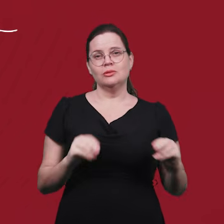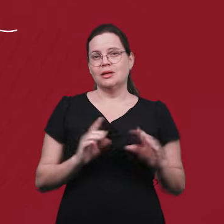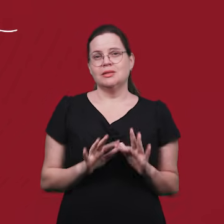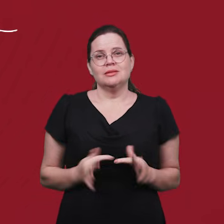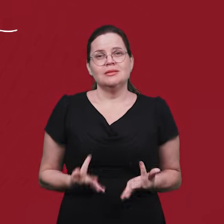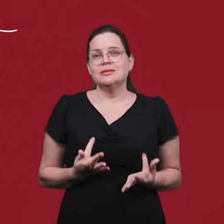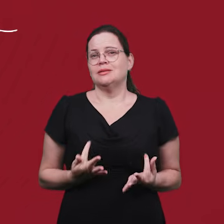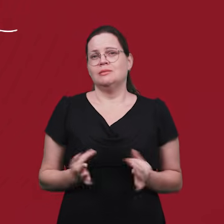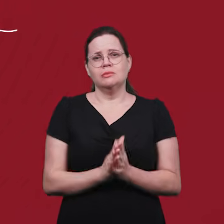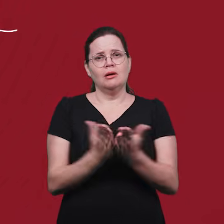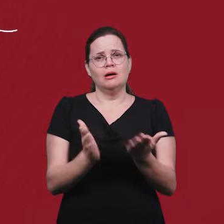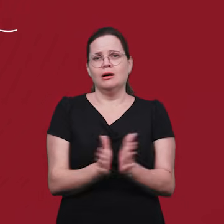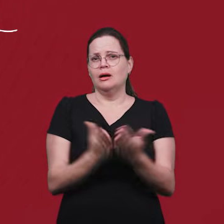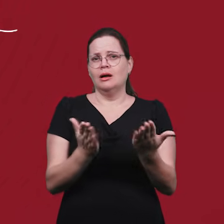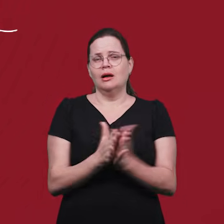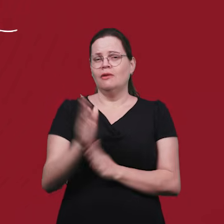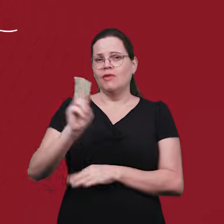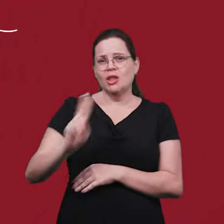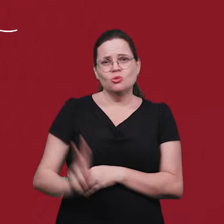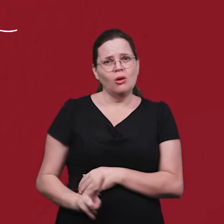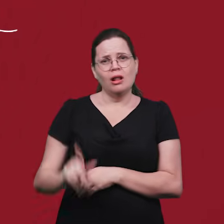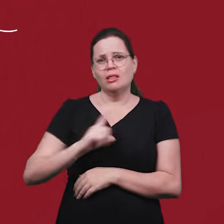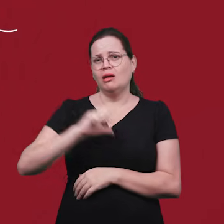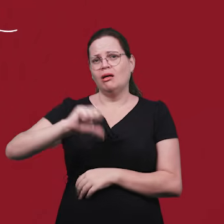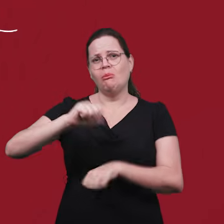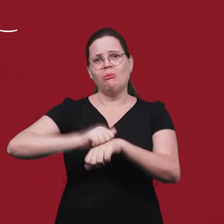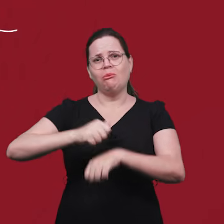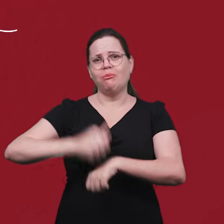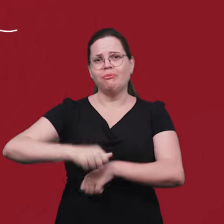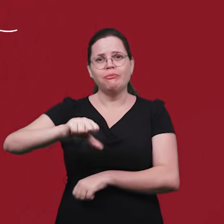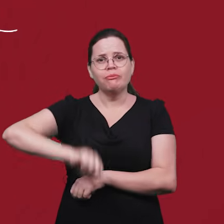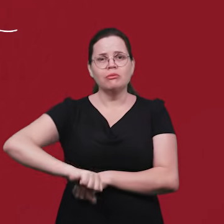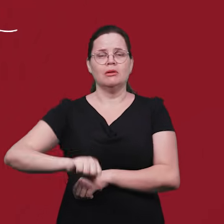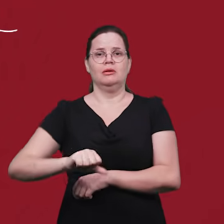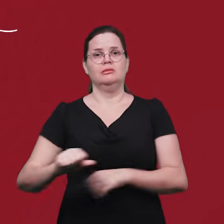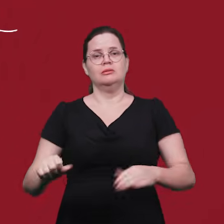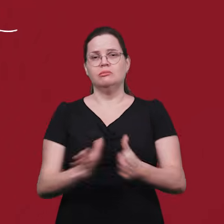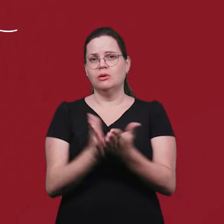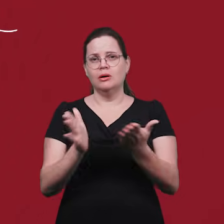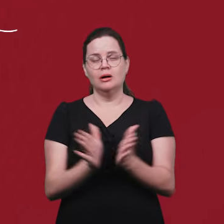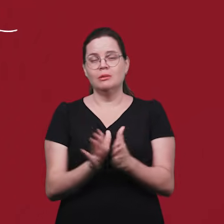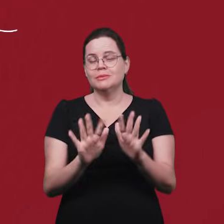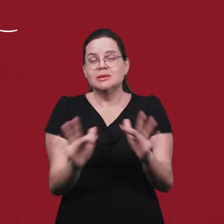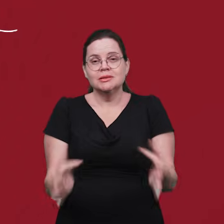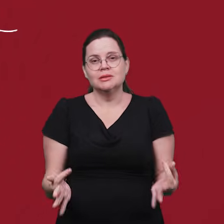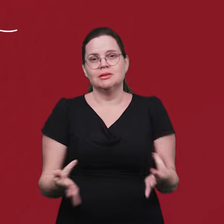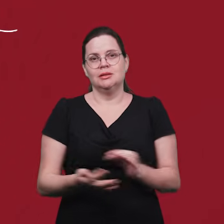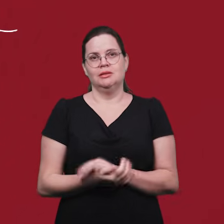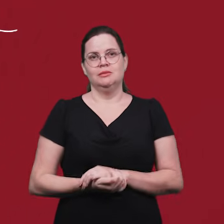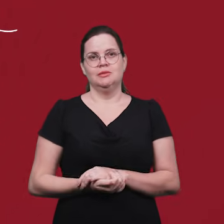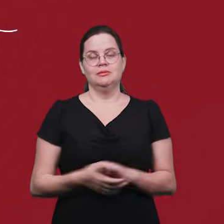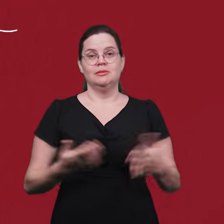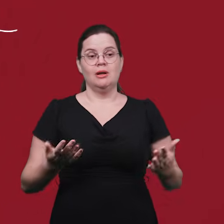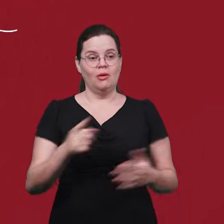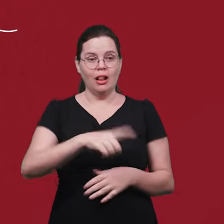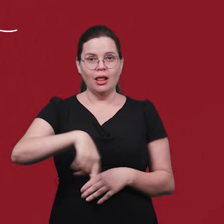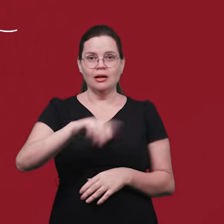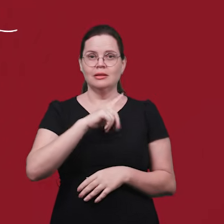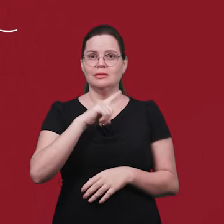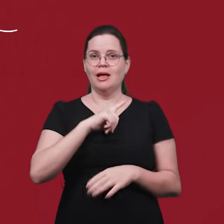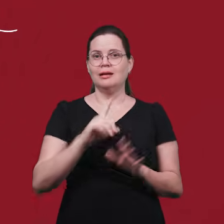simples, todos sabem da situação que a Venezuela vem passando. Sim. Então, dentro da situação simples que